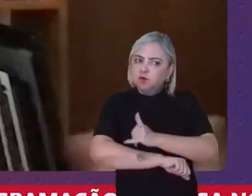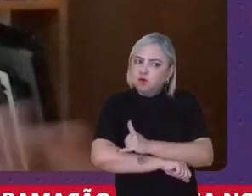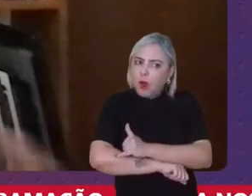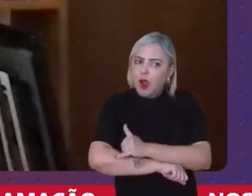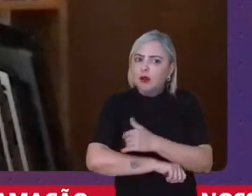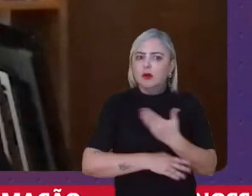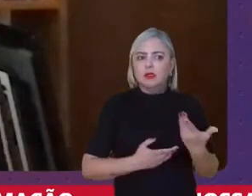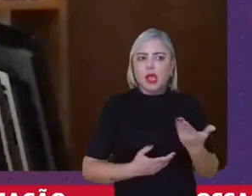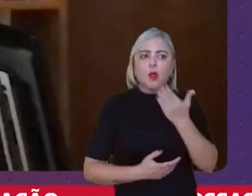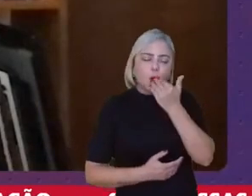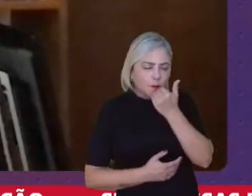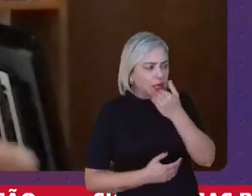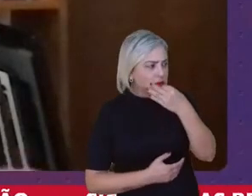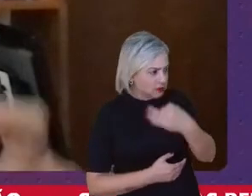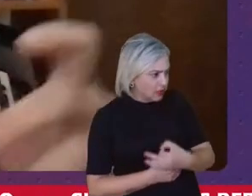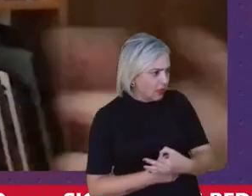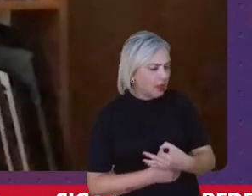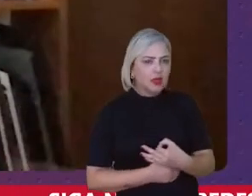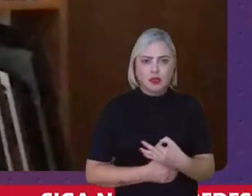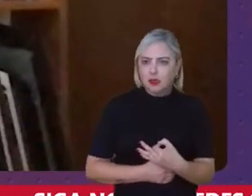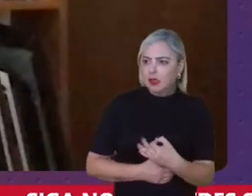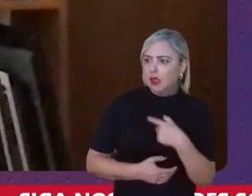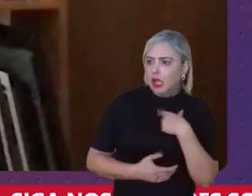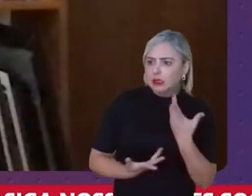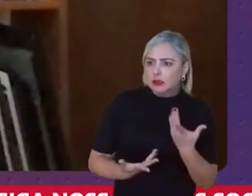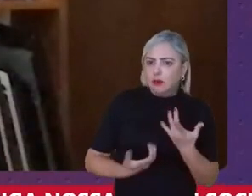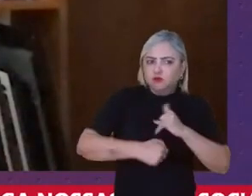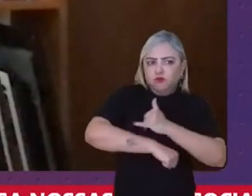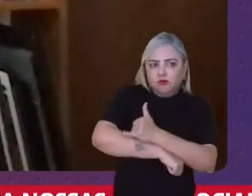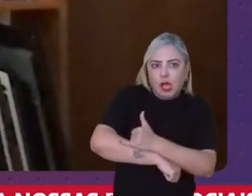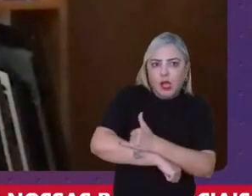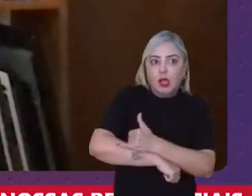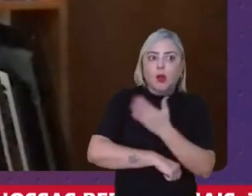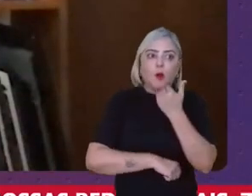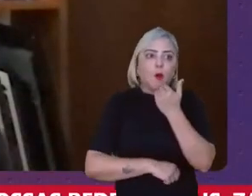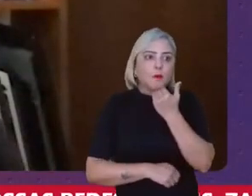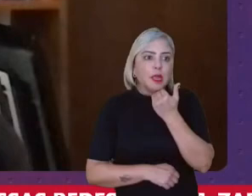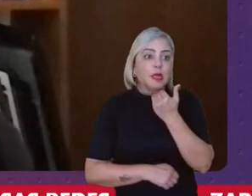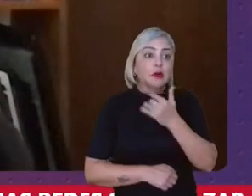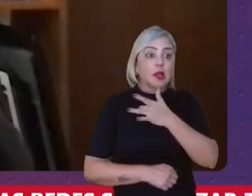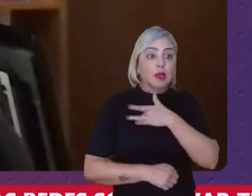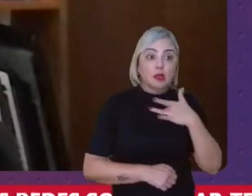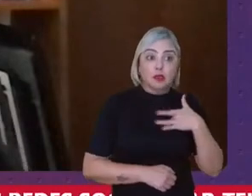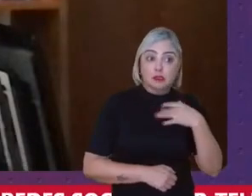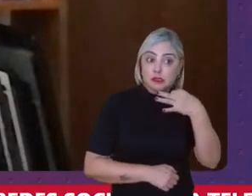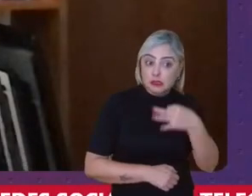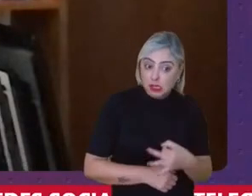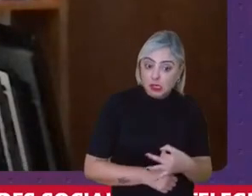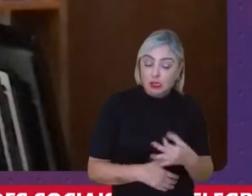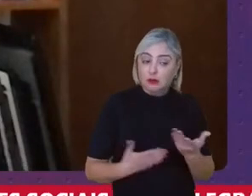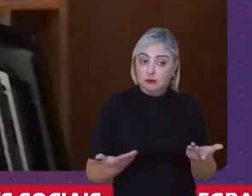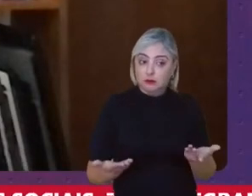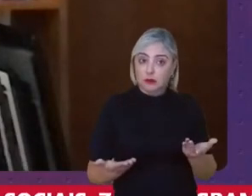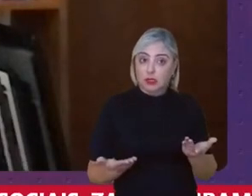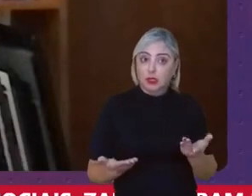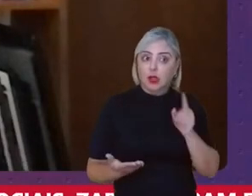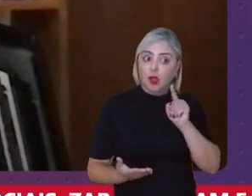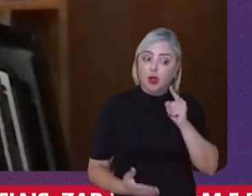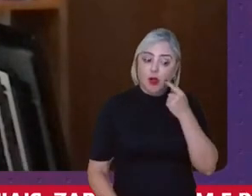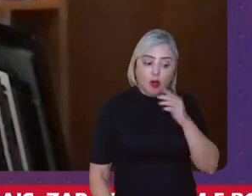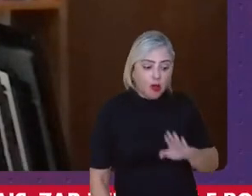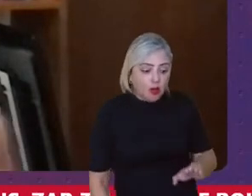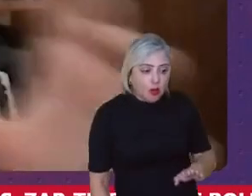gordinha, né? Ela está comendo direito, né? Será que ela não está com excesso de peso porque ela não está comendo uma alimentação adequada, né? Olha, essa criança